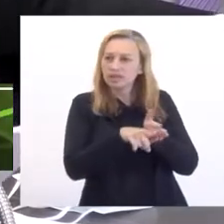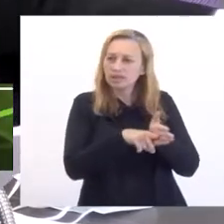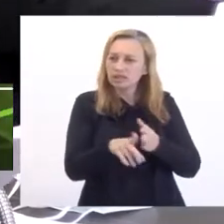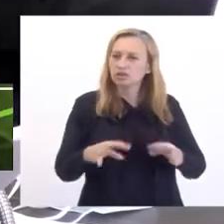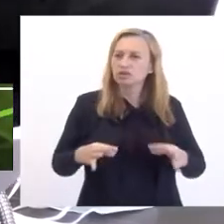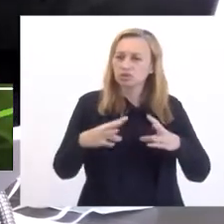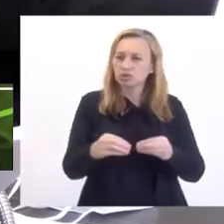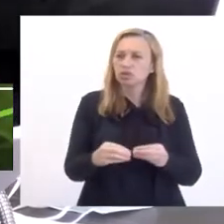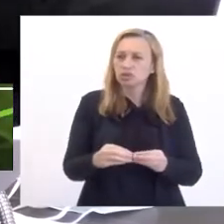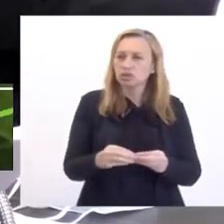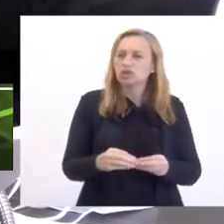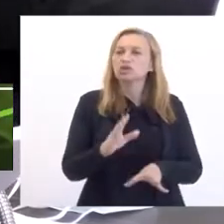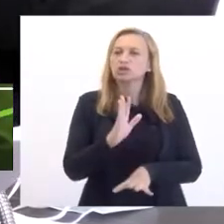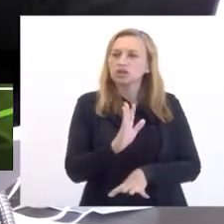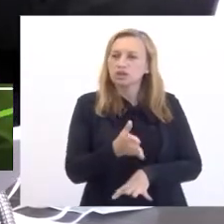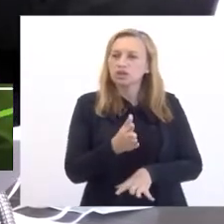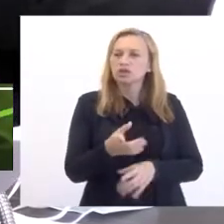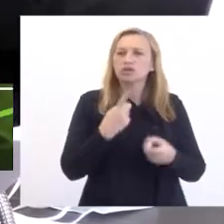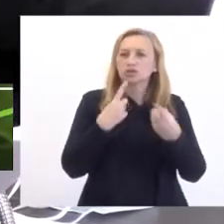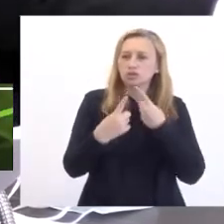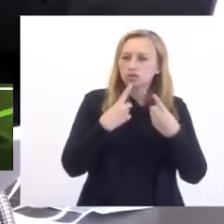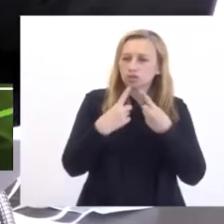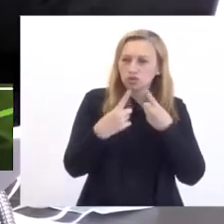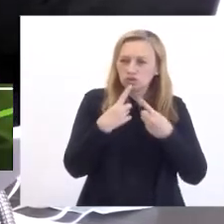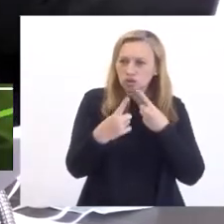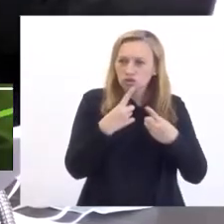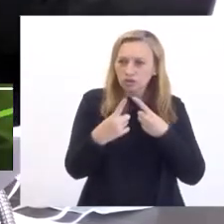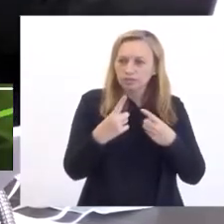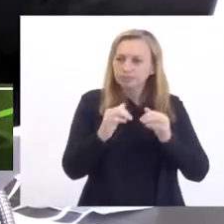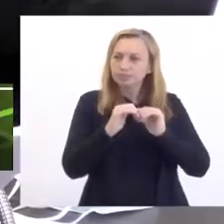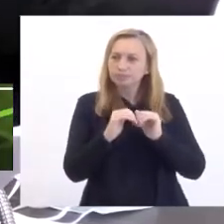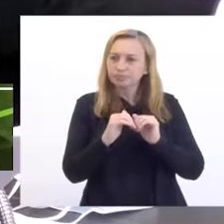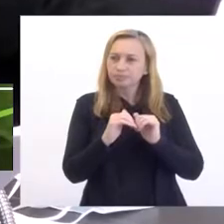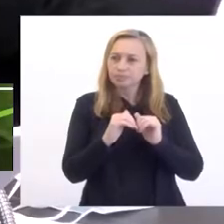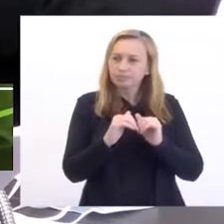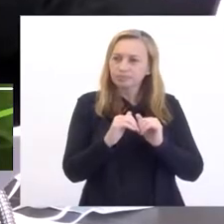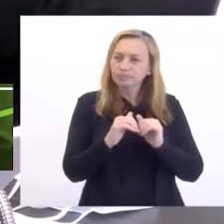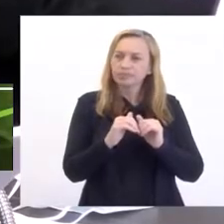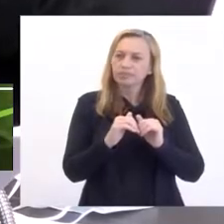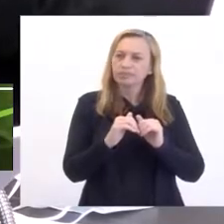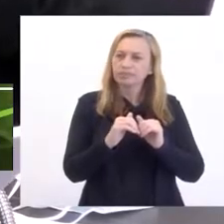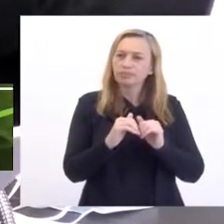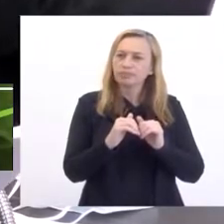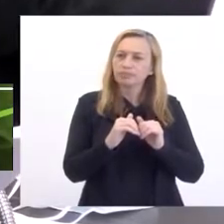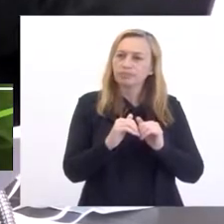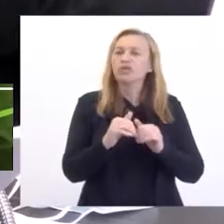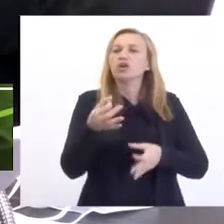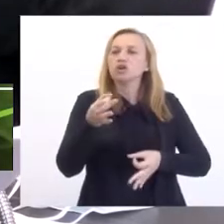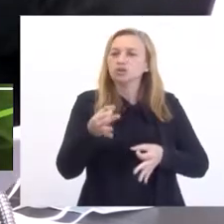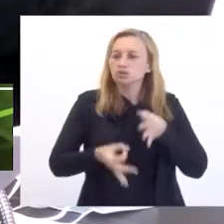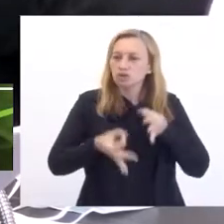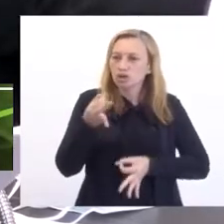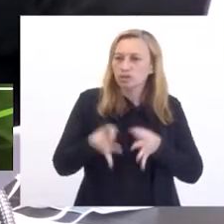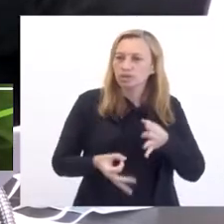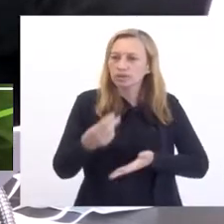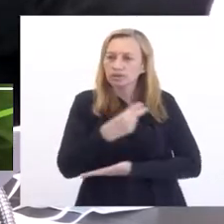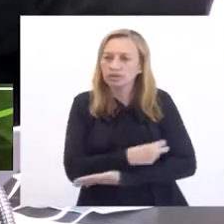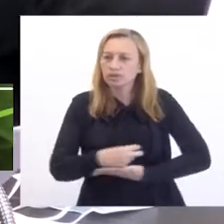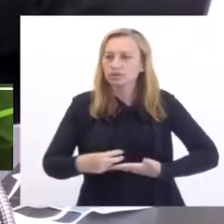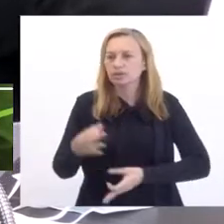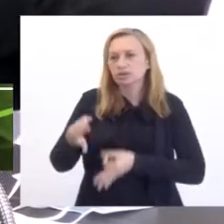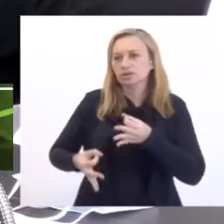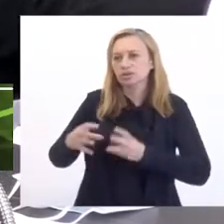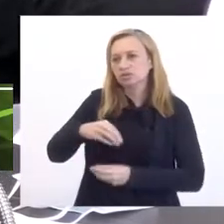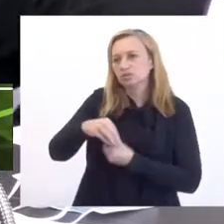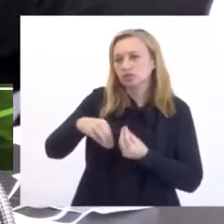tendo sido devidamente levantadas e sobrepesadas no julgamento realizado pelo Tribunal de Contas